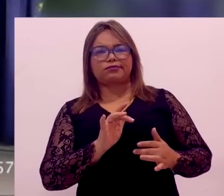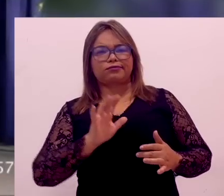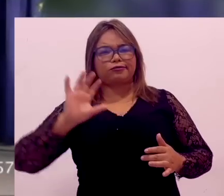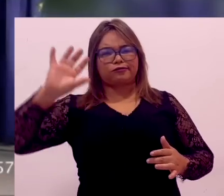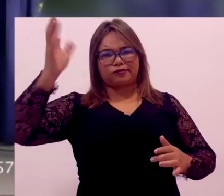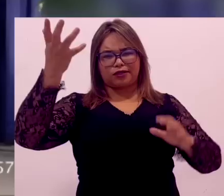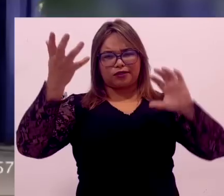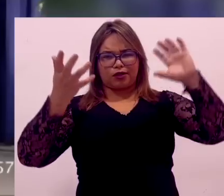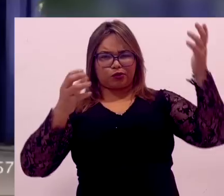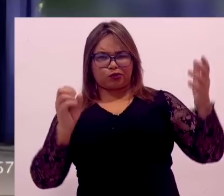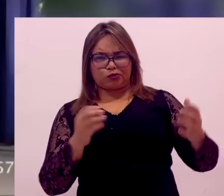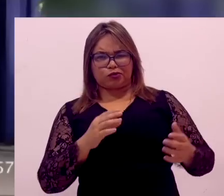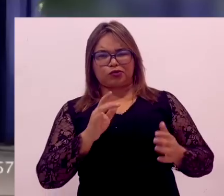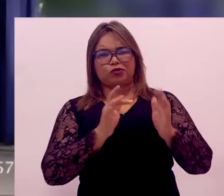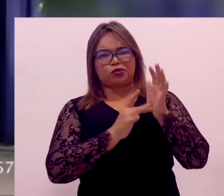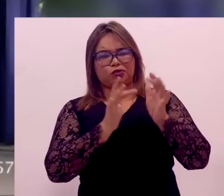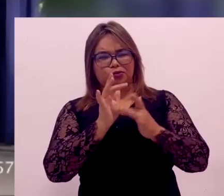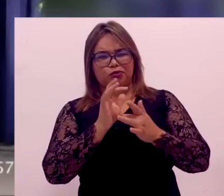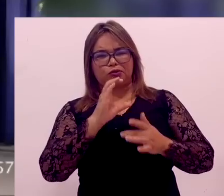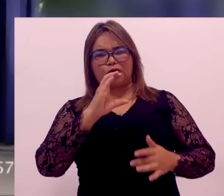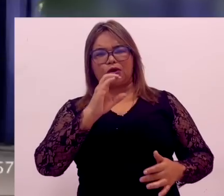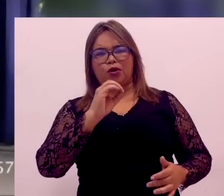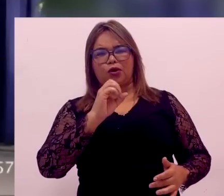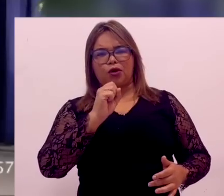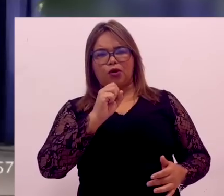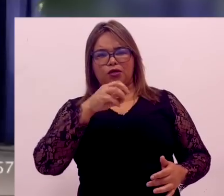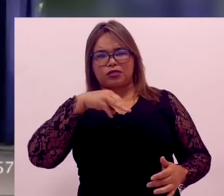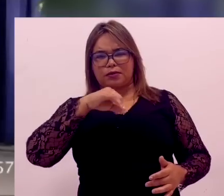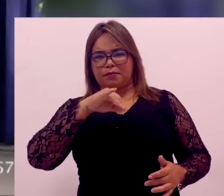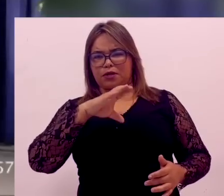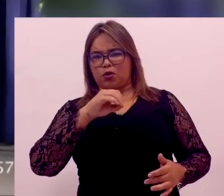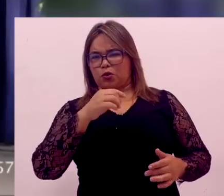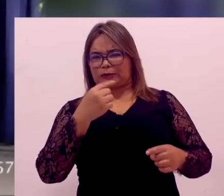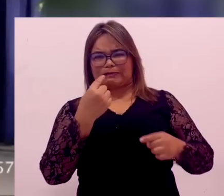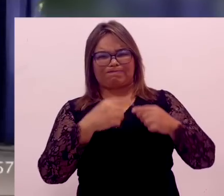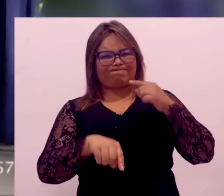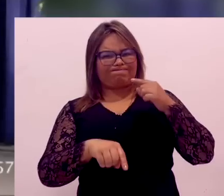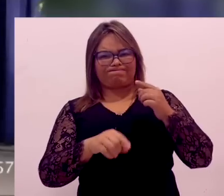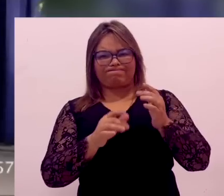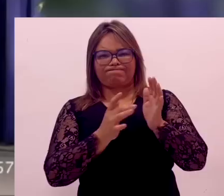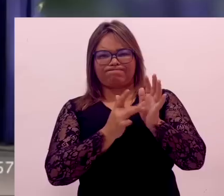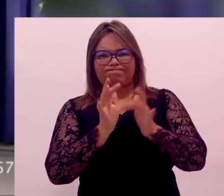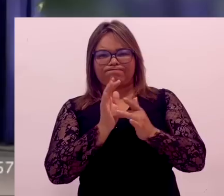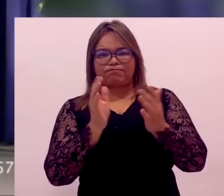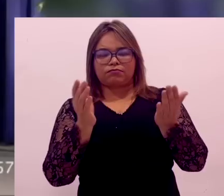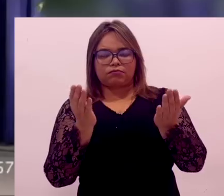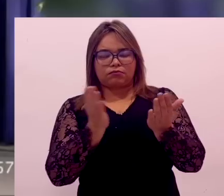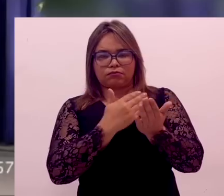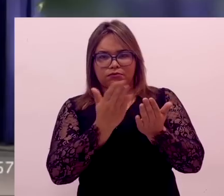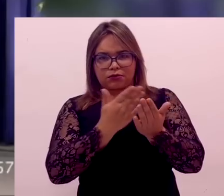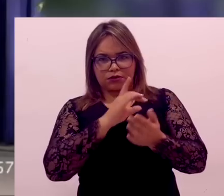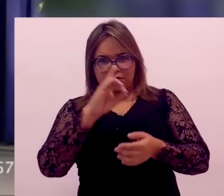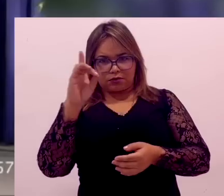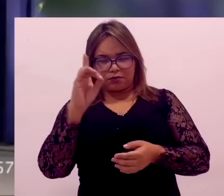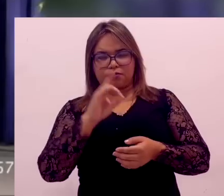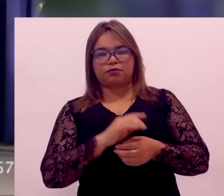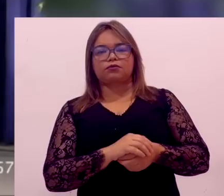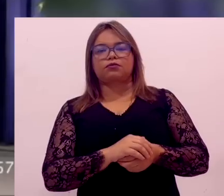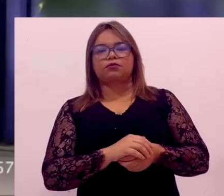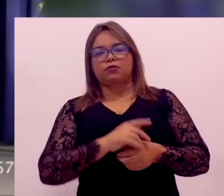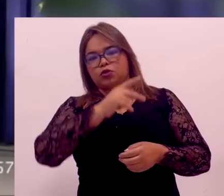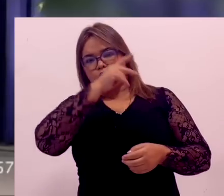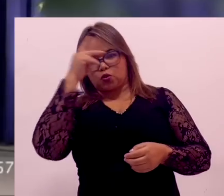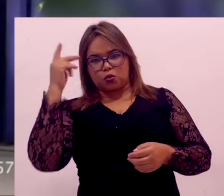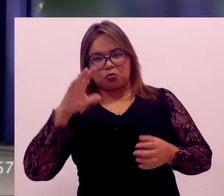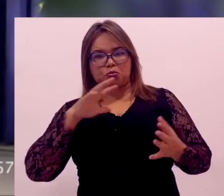Cristo cósmico. E esse Cristo cósmico não tem nenhum dos atributos bíblicos de Jesus Cristo para que